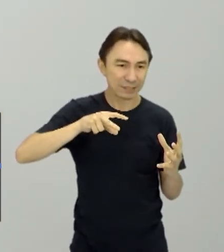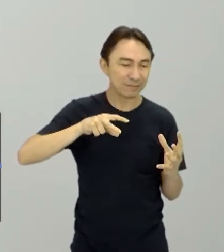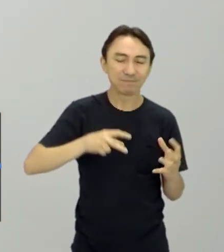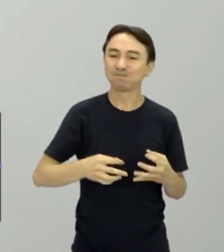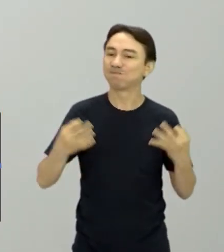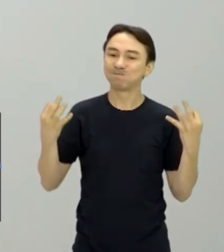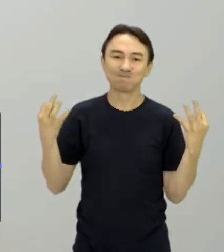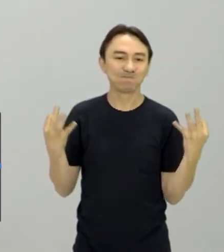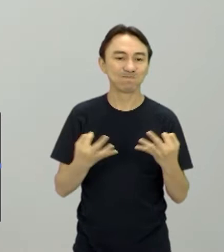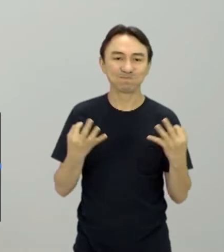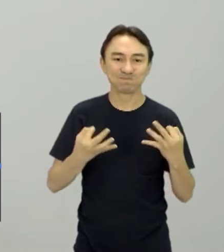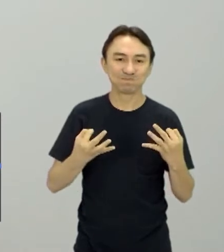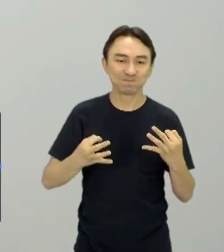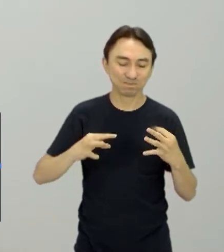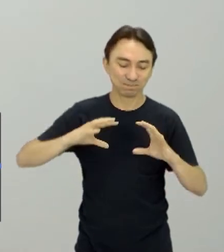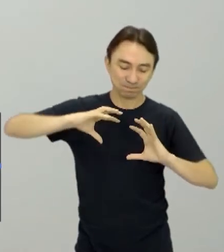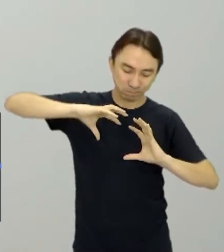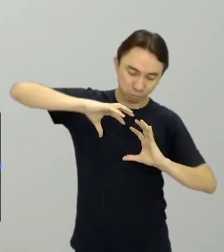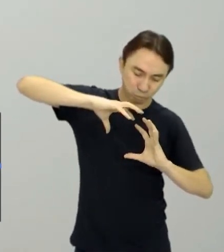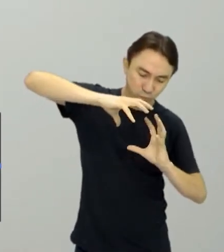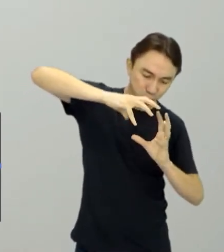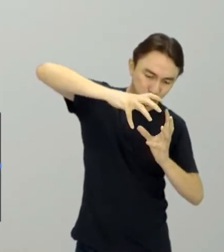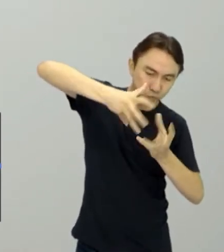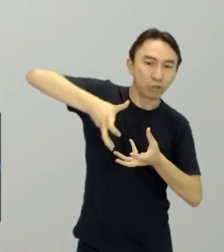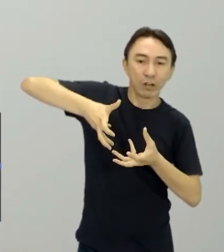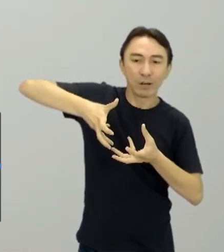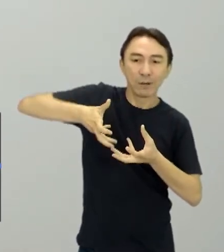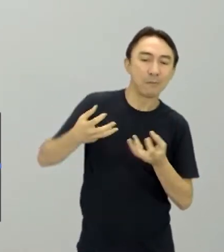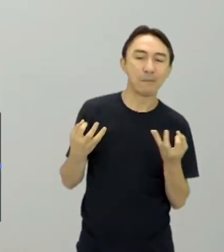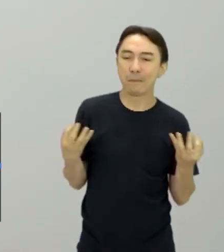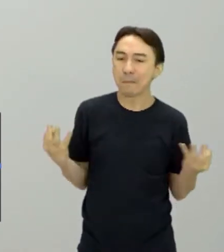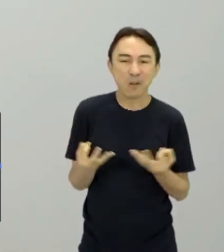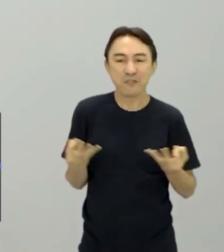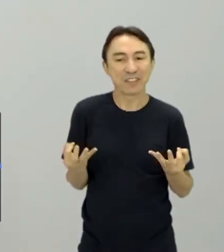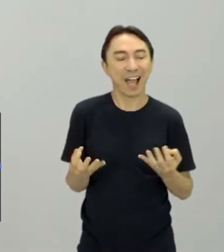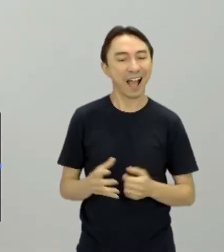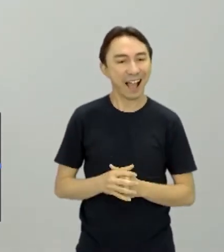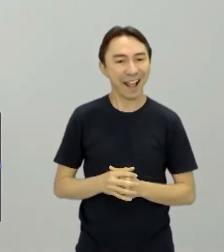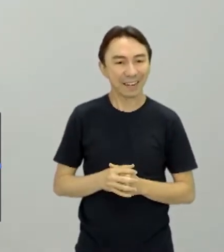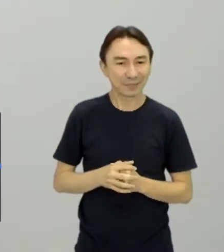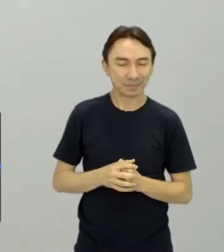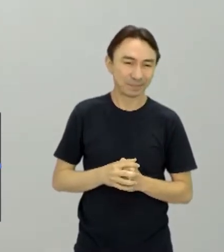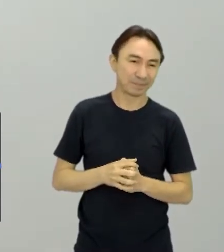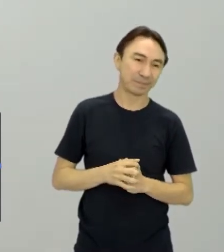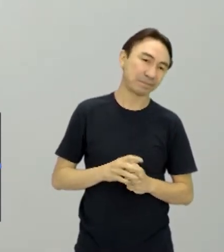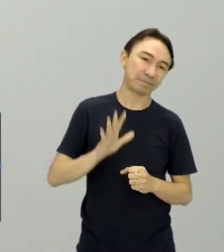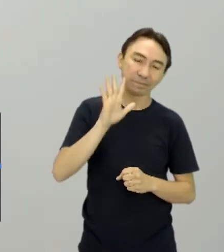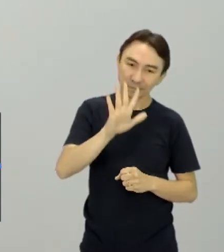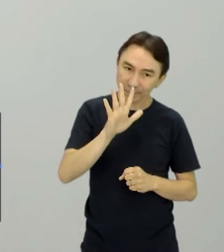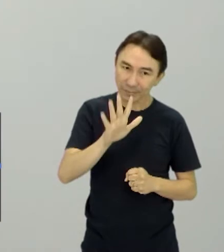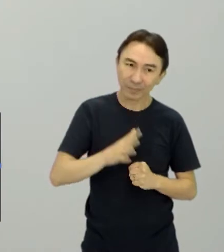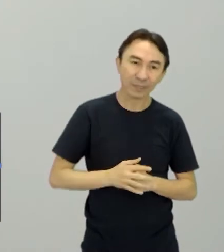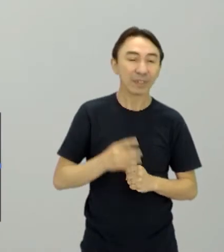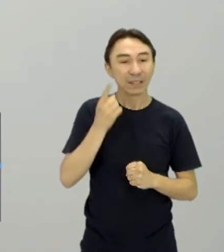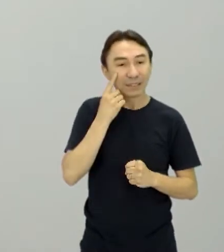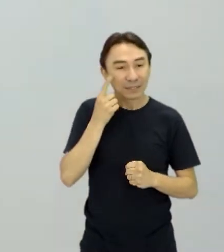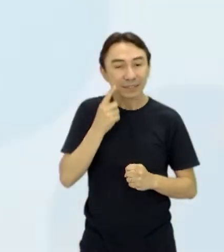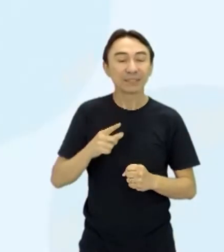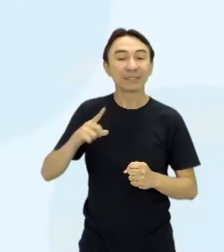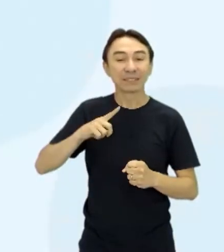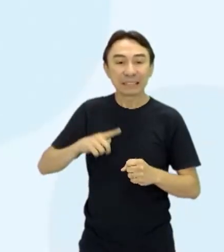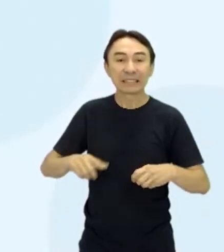perfeita, olhando de lá de fora. E, então, eu acho que a gente pode pensar que a Terra é esférica,